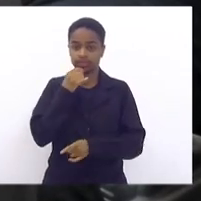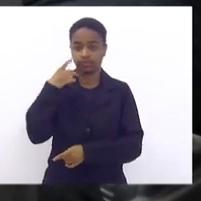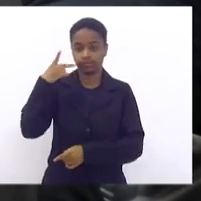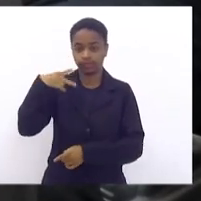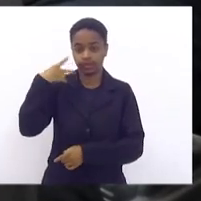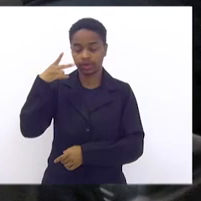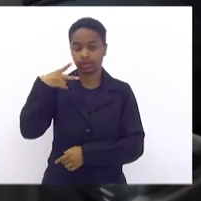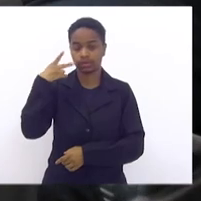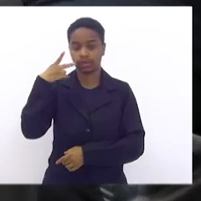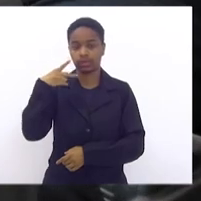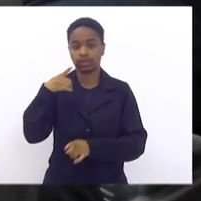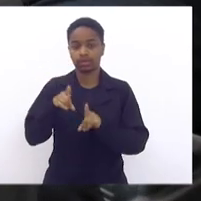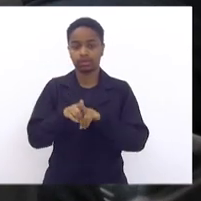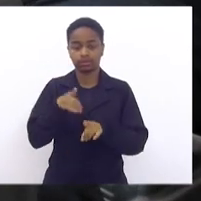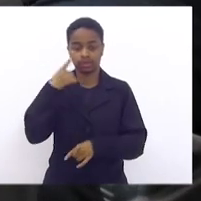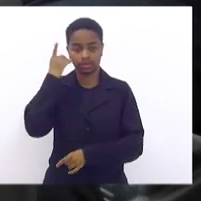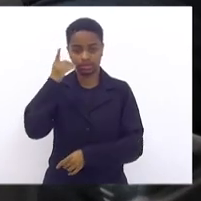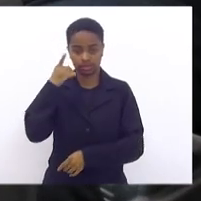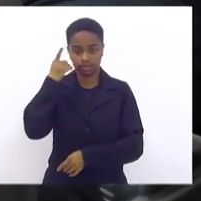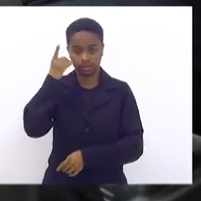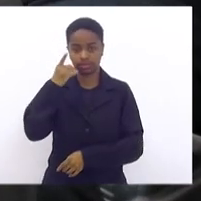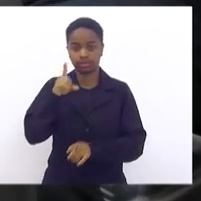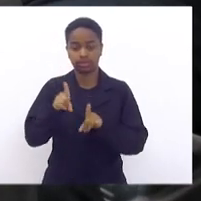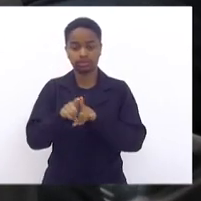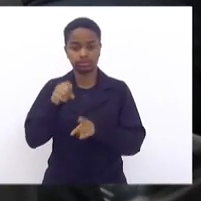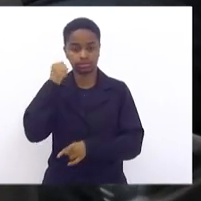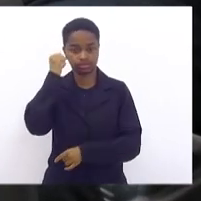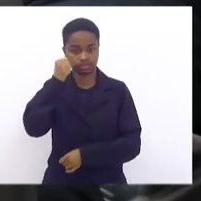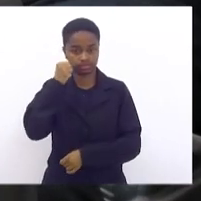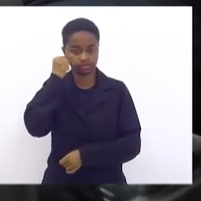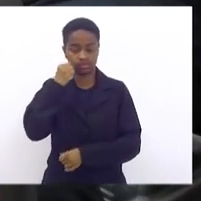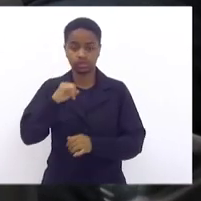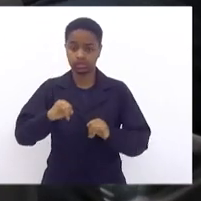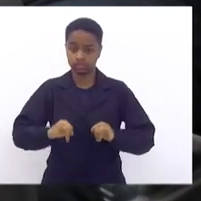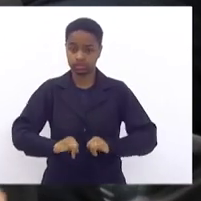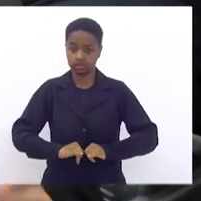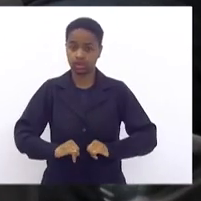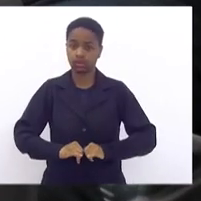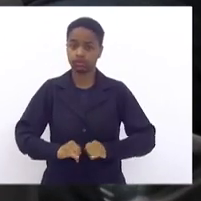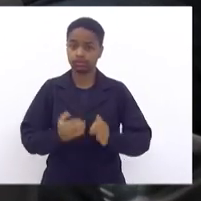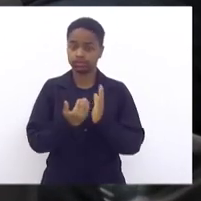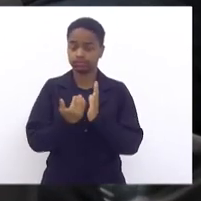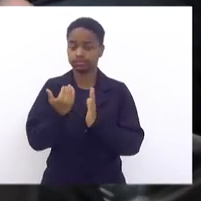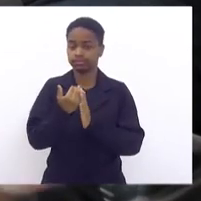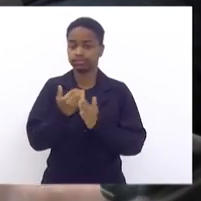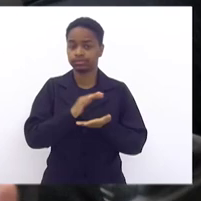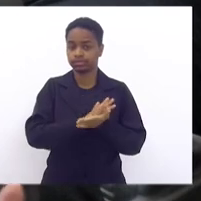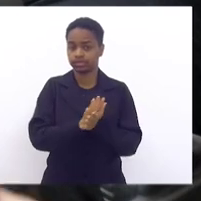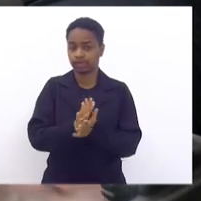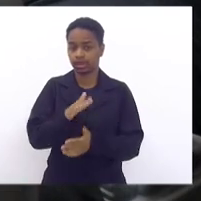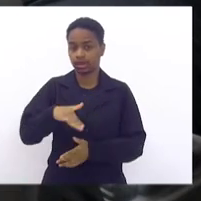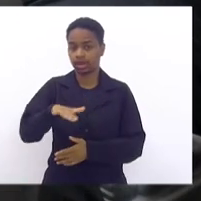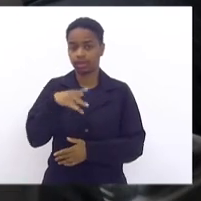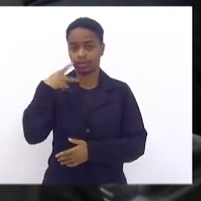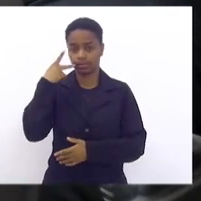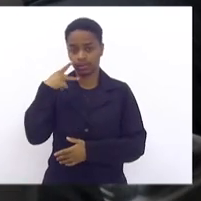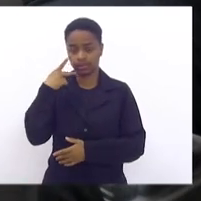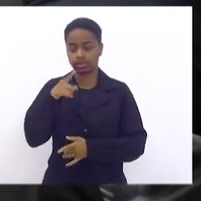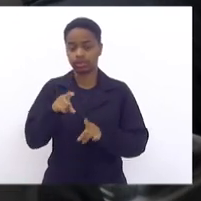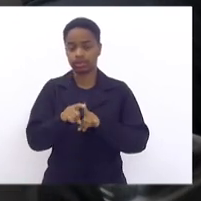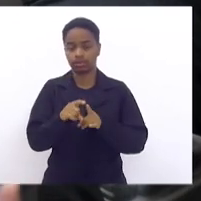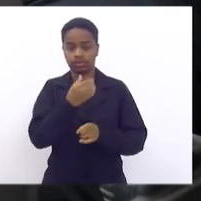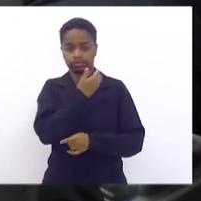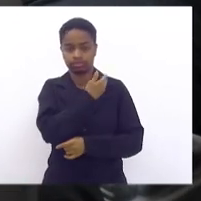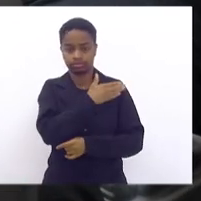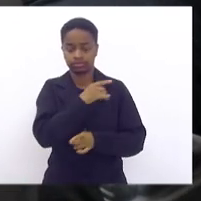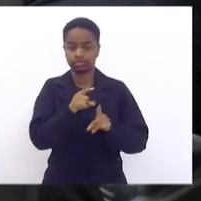né, deputadas, senadoras sofrem preconceito na política, discriminação e violência, e